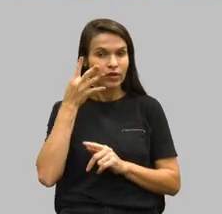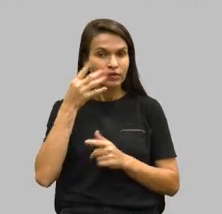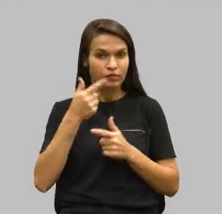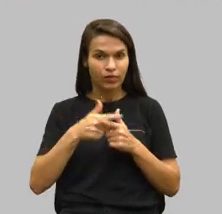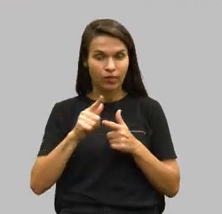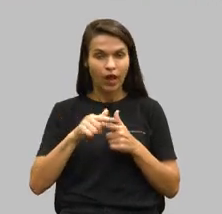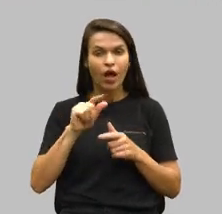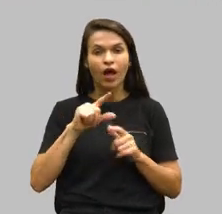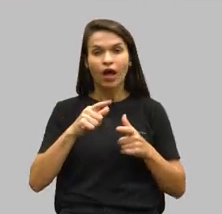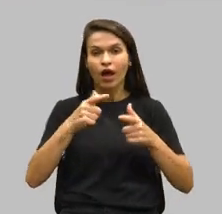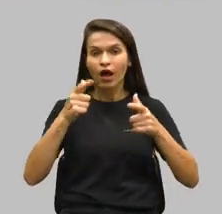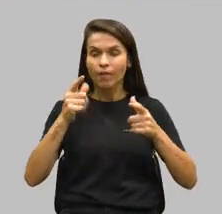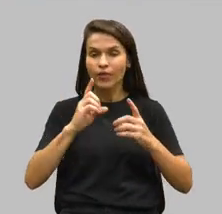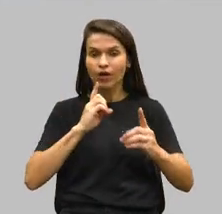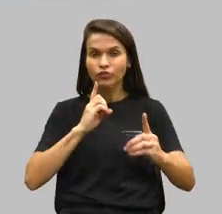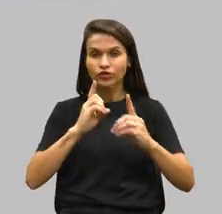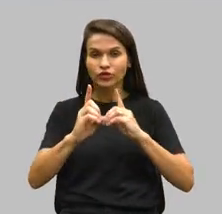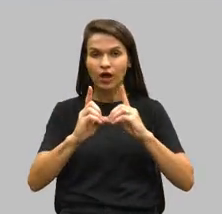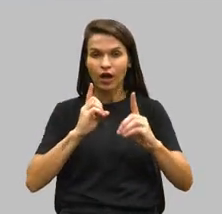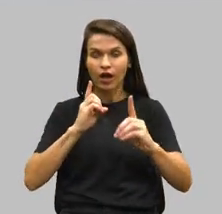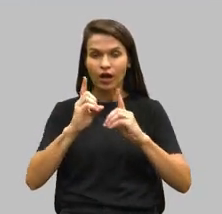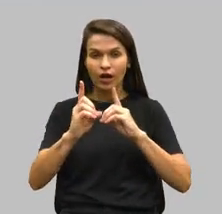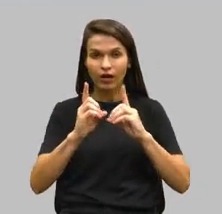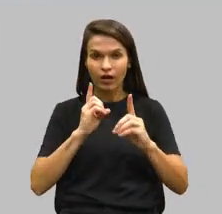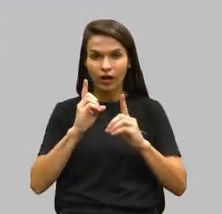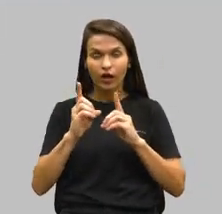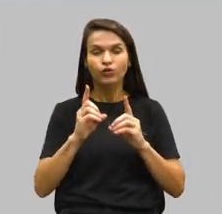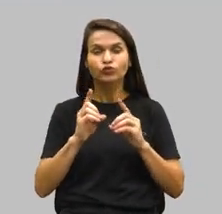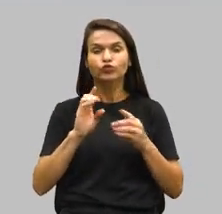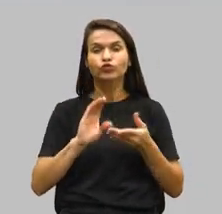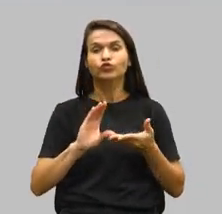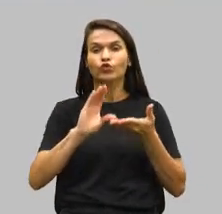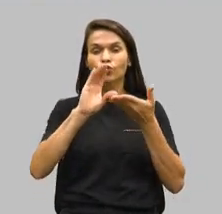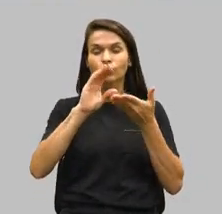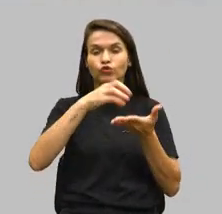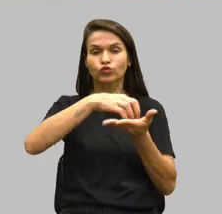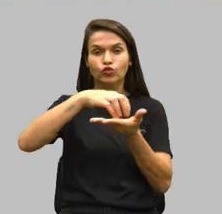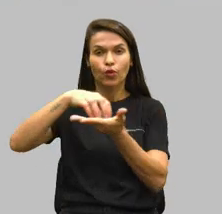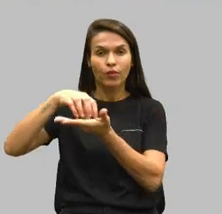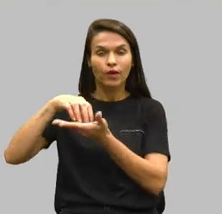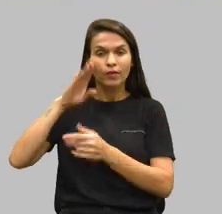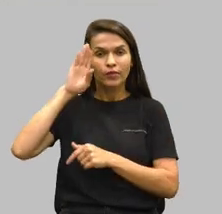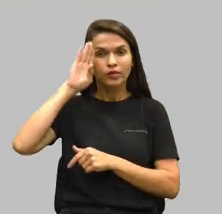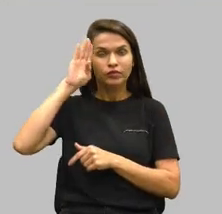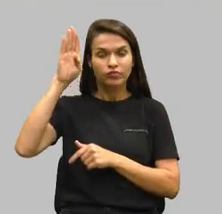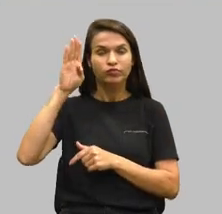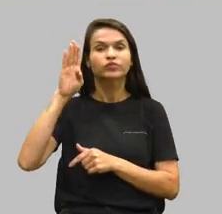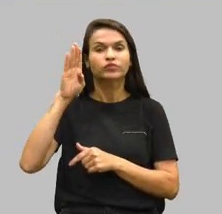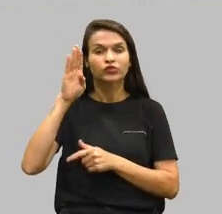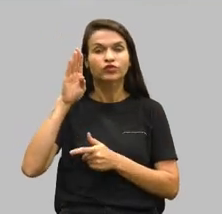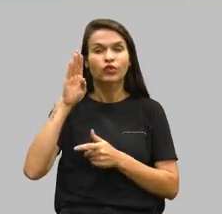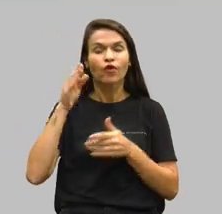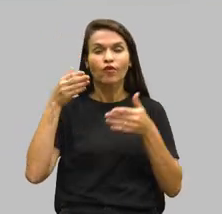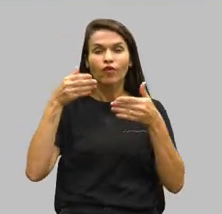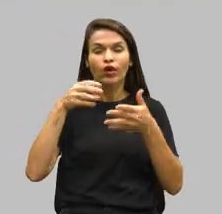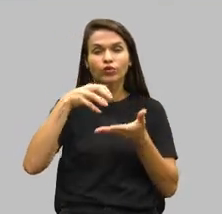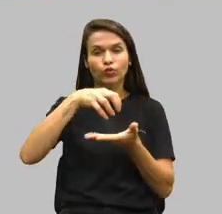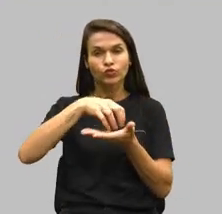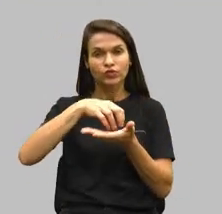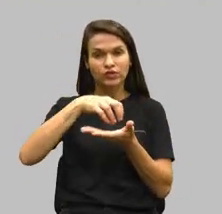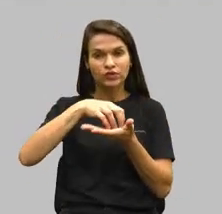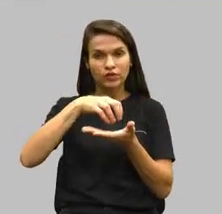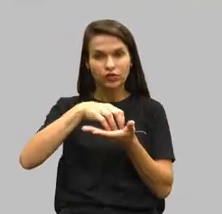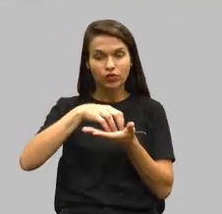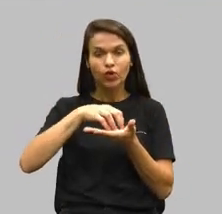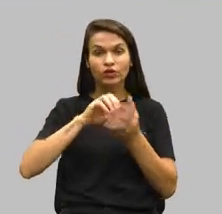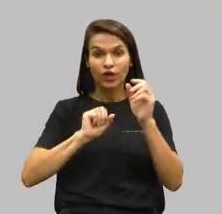ampliar o diálogo ampliar através dos conselhos dos comitês principalmente envolvendo eh o setor eh da